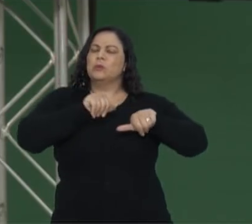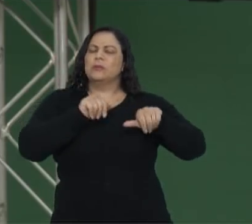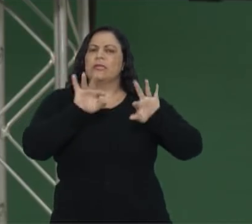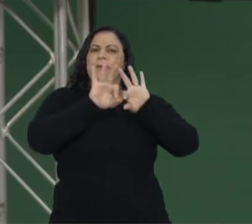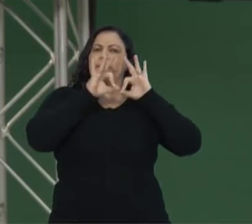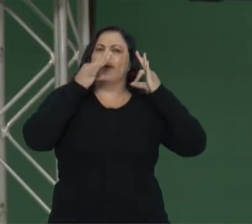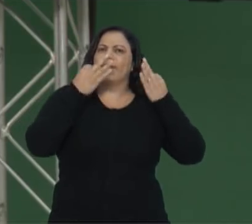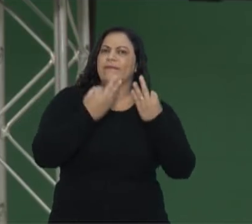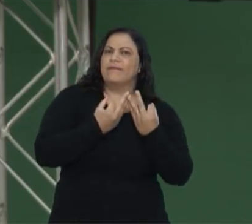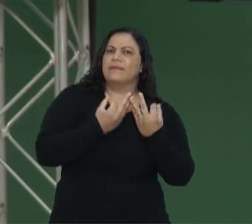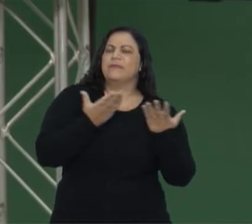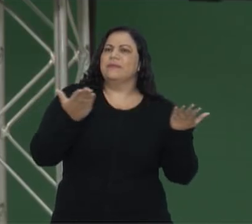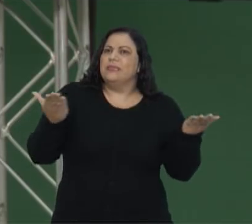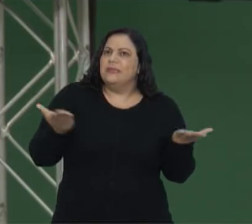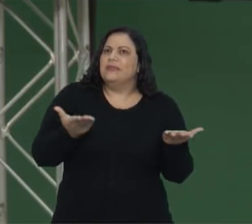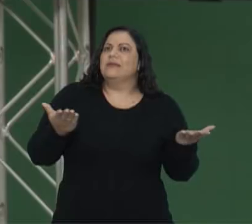parentes.